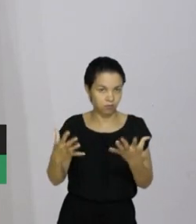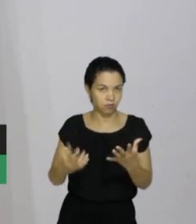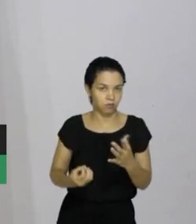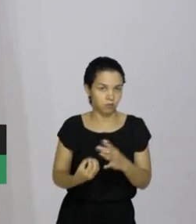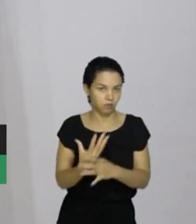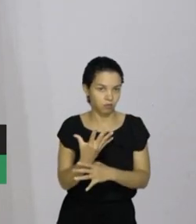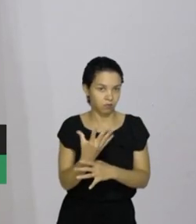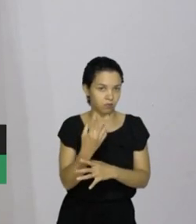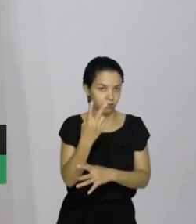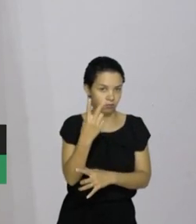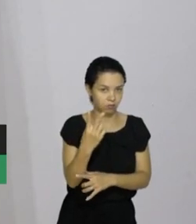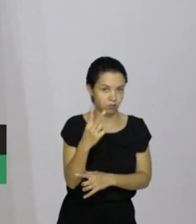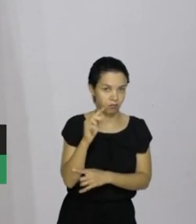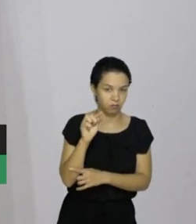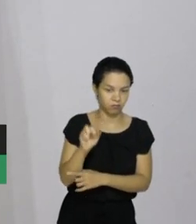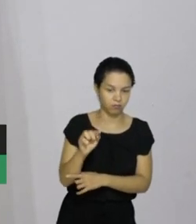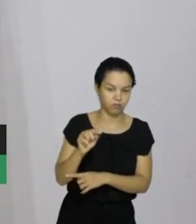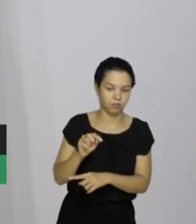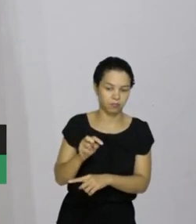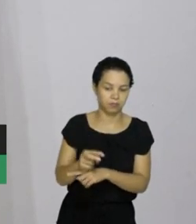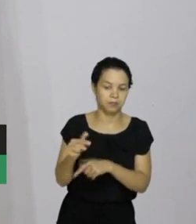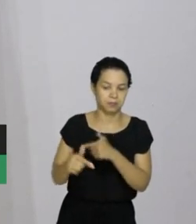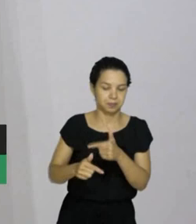dois mil empregos